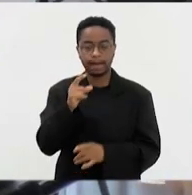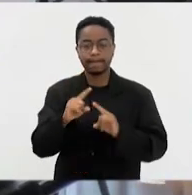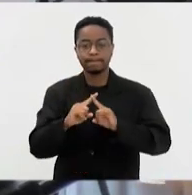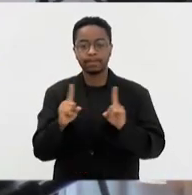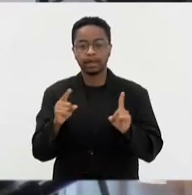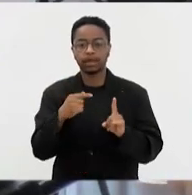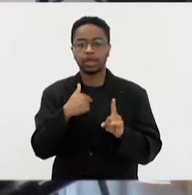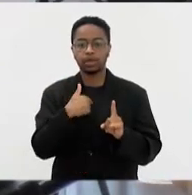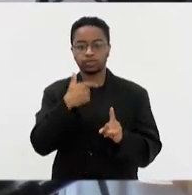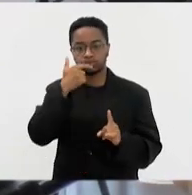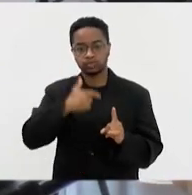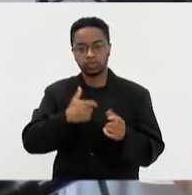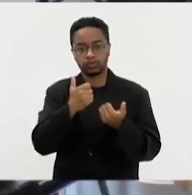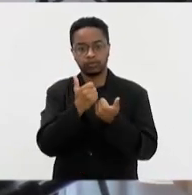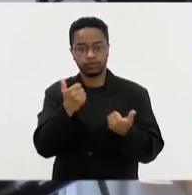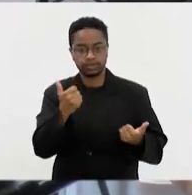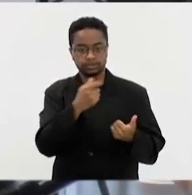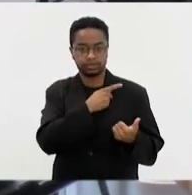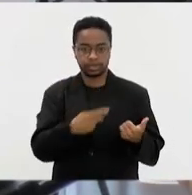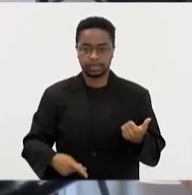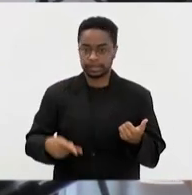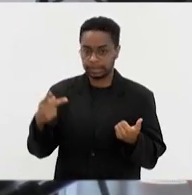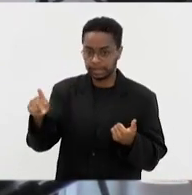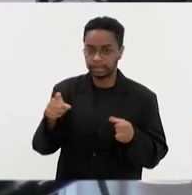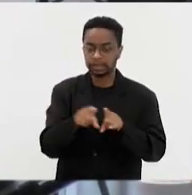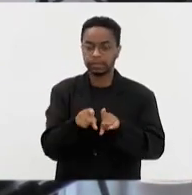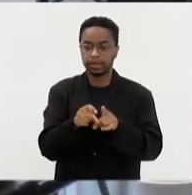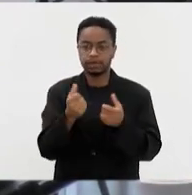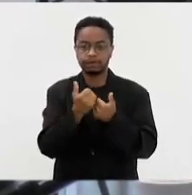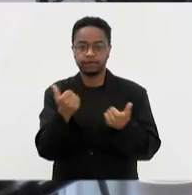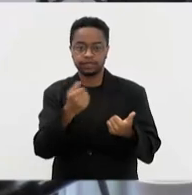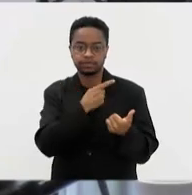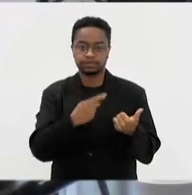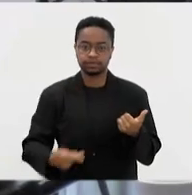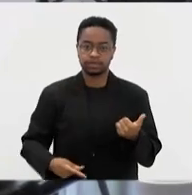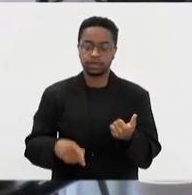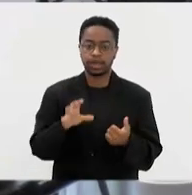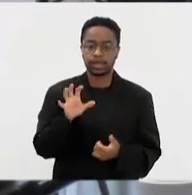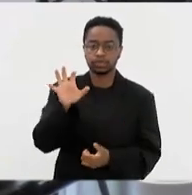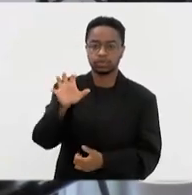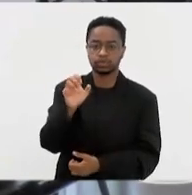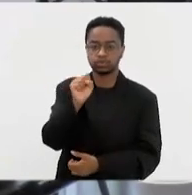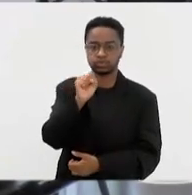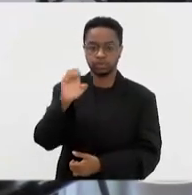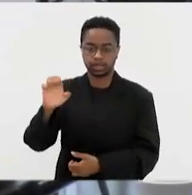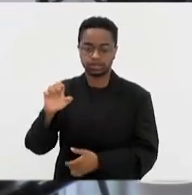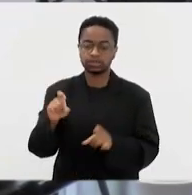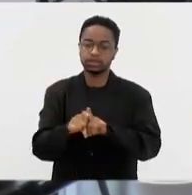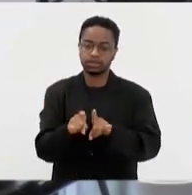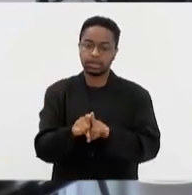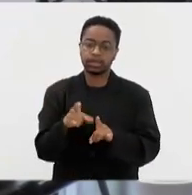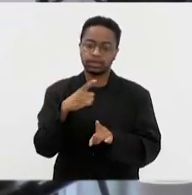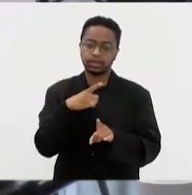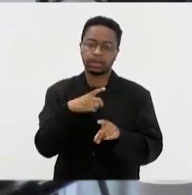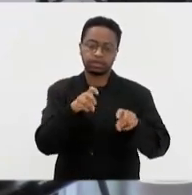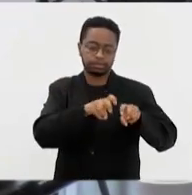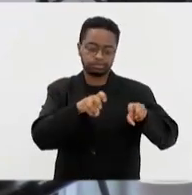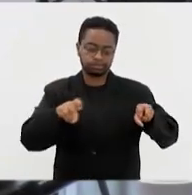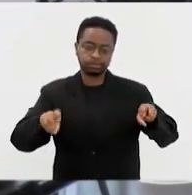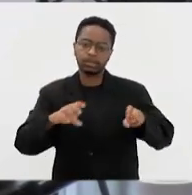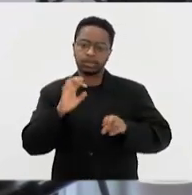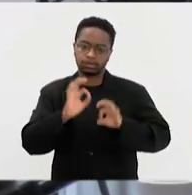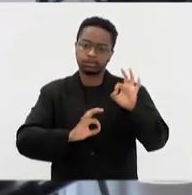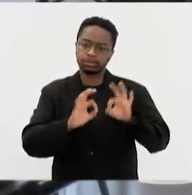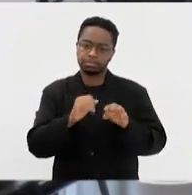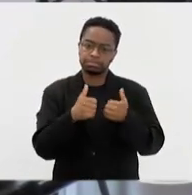como vice-presidente dele e vice-presidente da região sudeste. E ainda tem a deputada Ivana, a composição da mesa diretora é